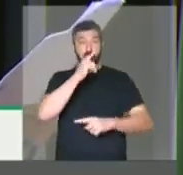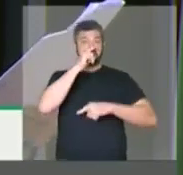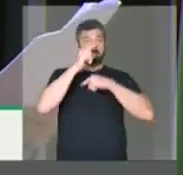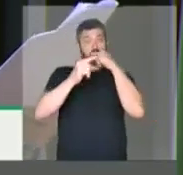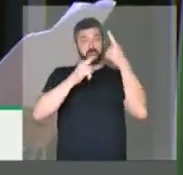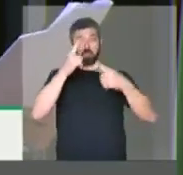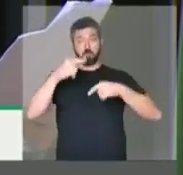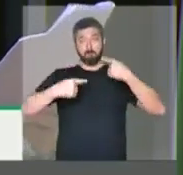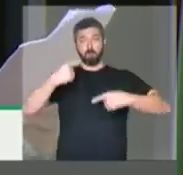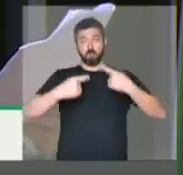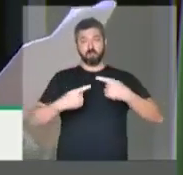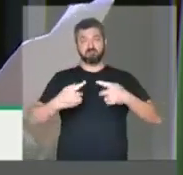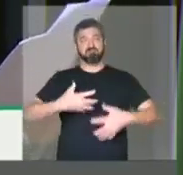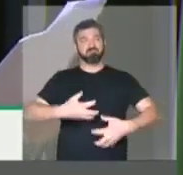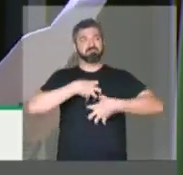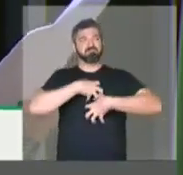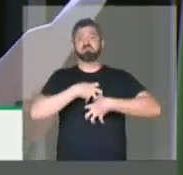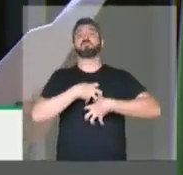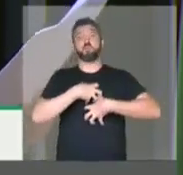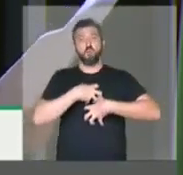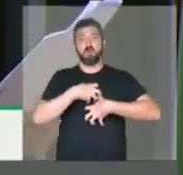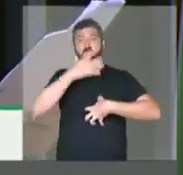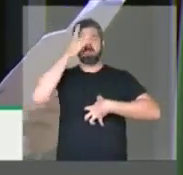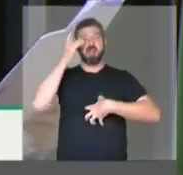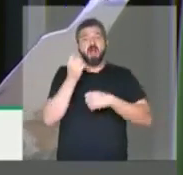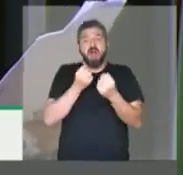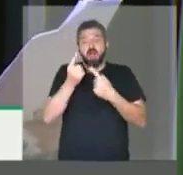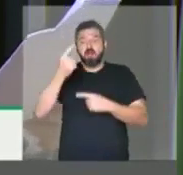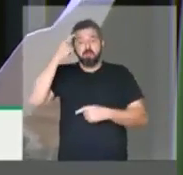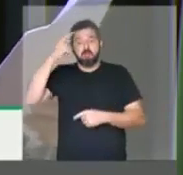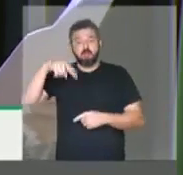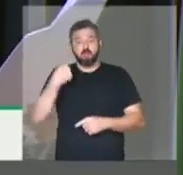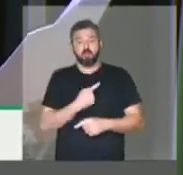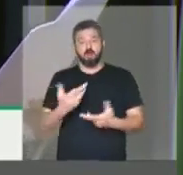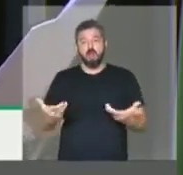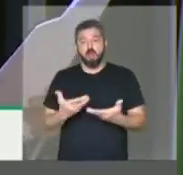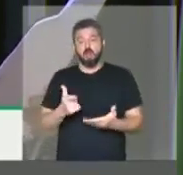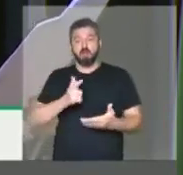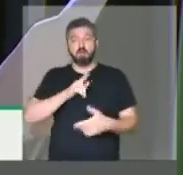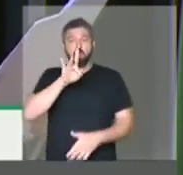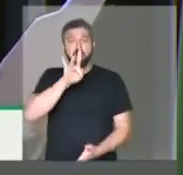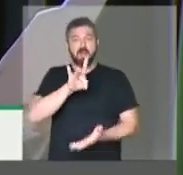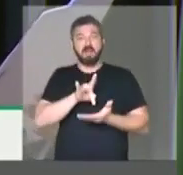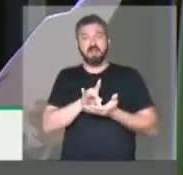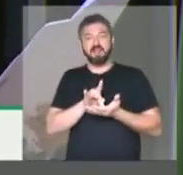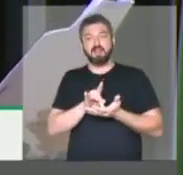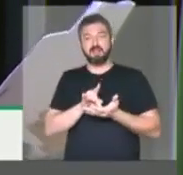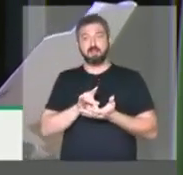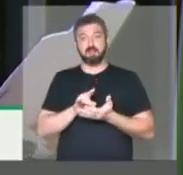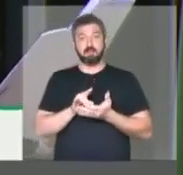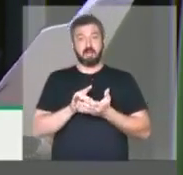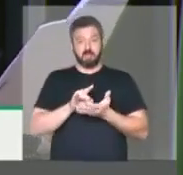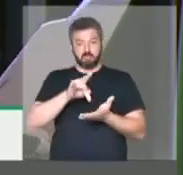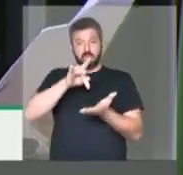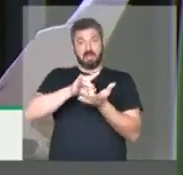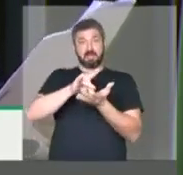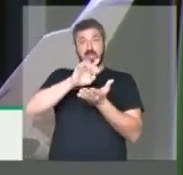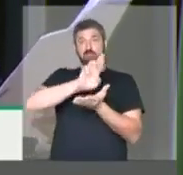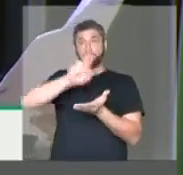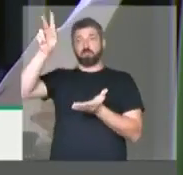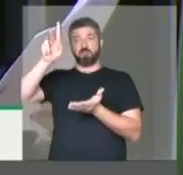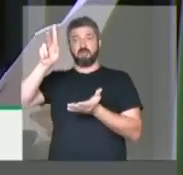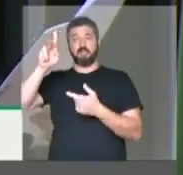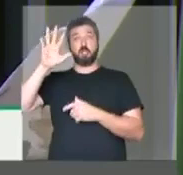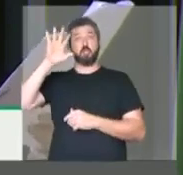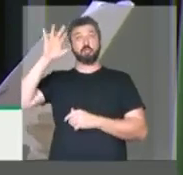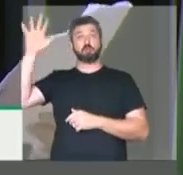política, geradora de uma sensação que leva alguns a acharem que estamos vivendo uma realidade paralela, onde o